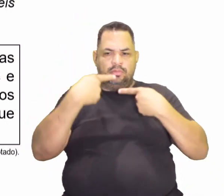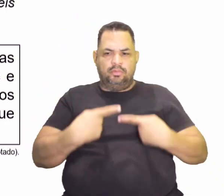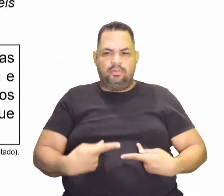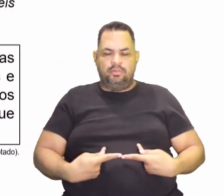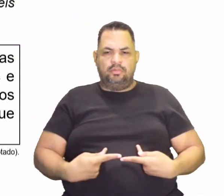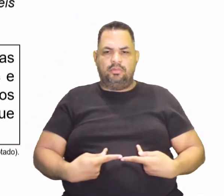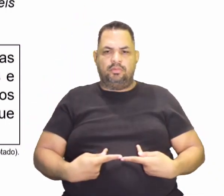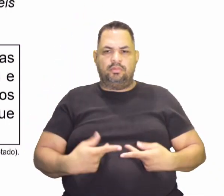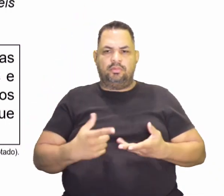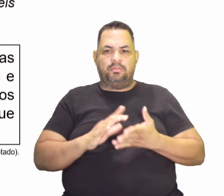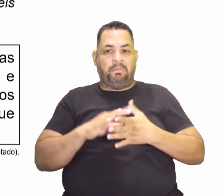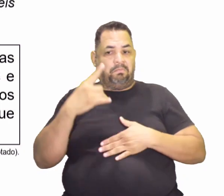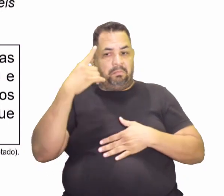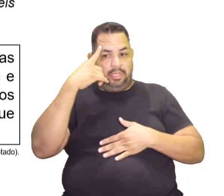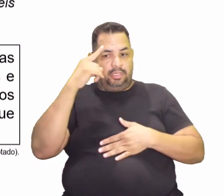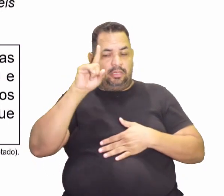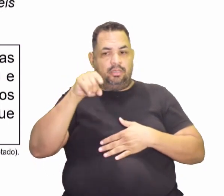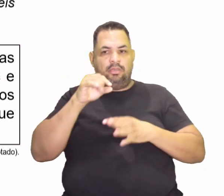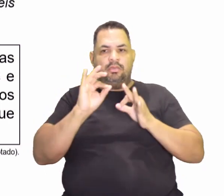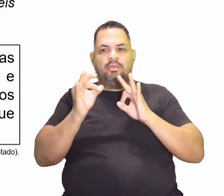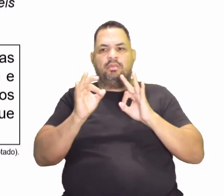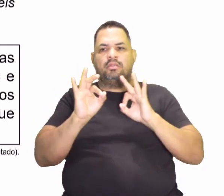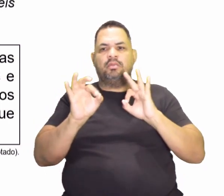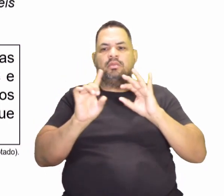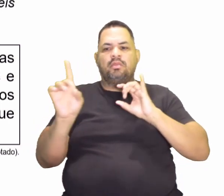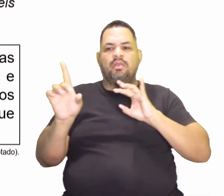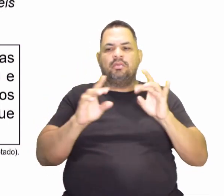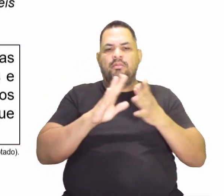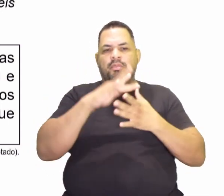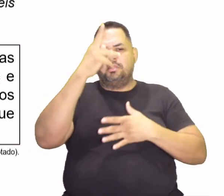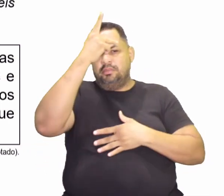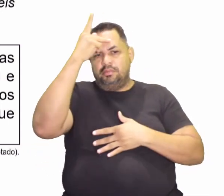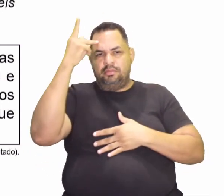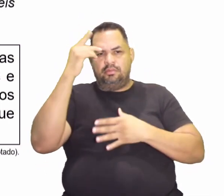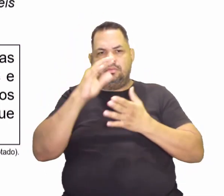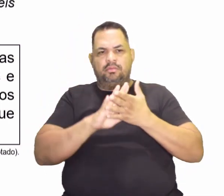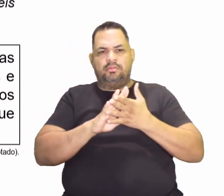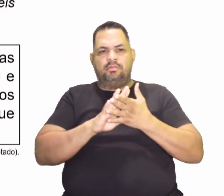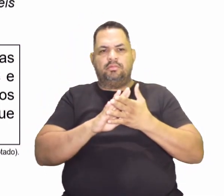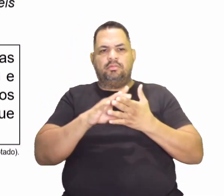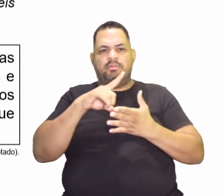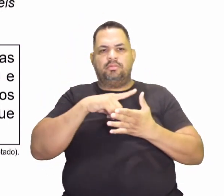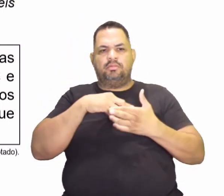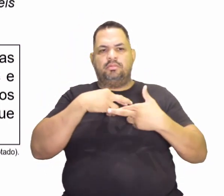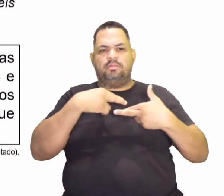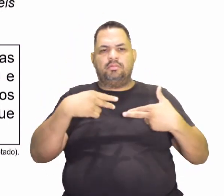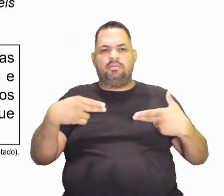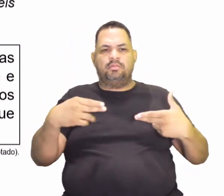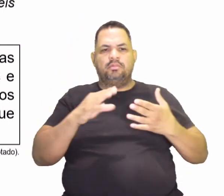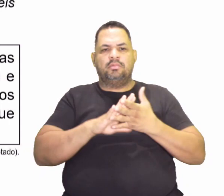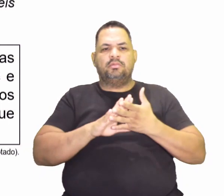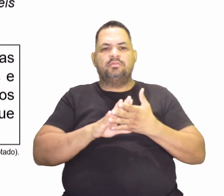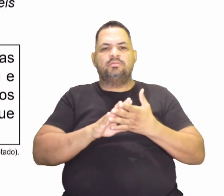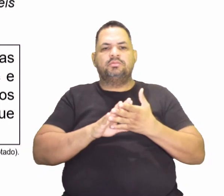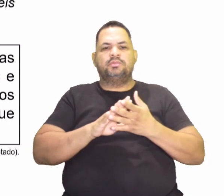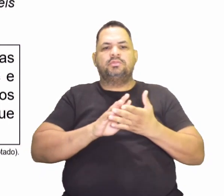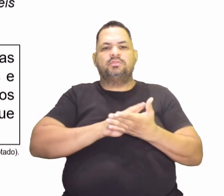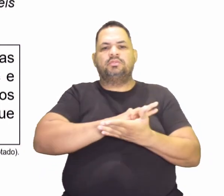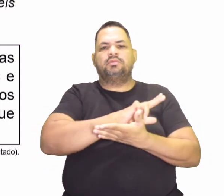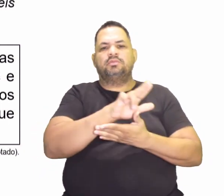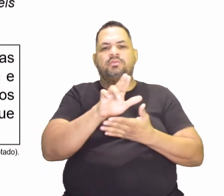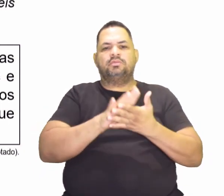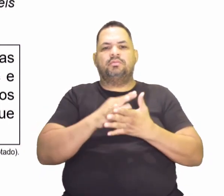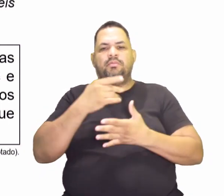humano, tal como se acha, disposto, né, de cada um, é coisa vária, né? Sujeito a múltiplas perturbações